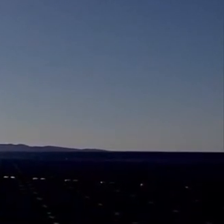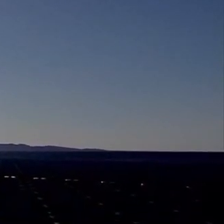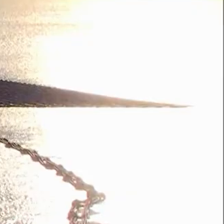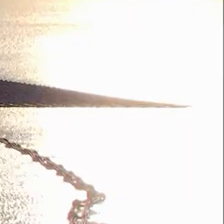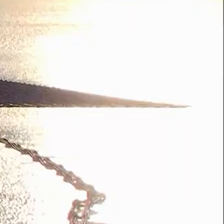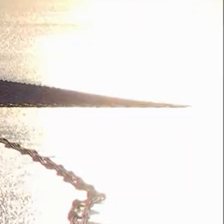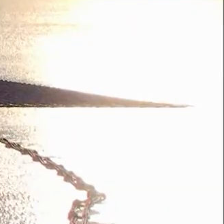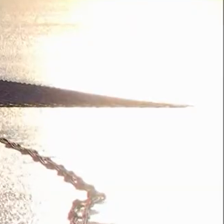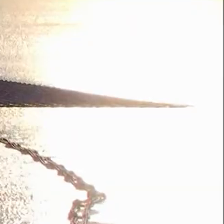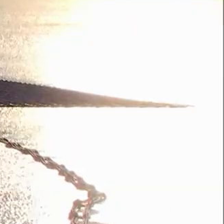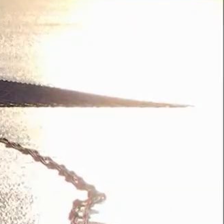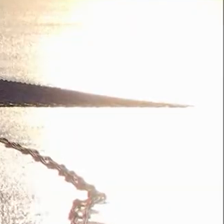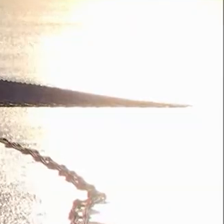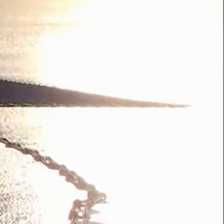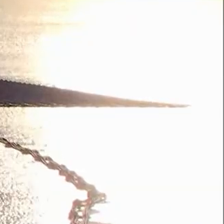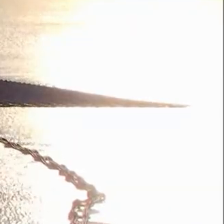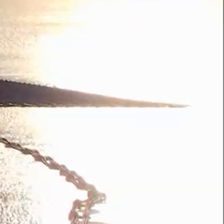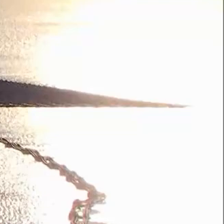Tchau,